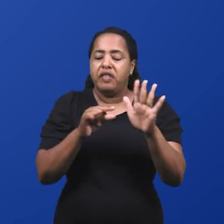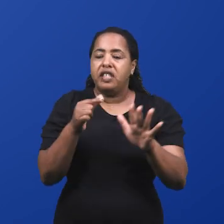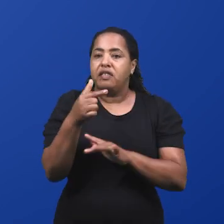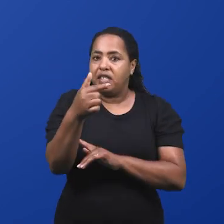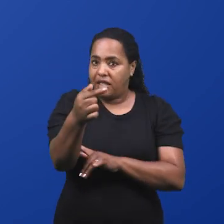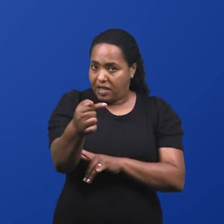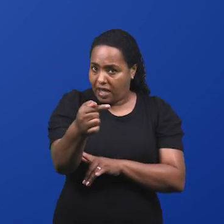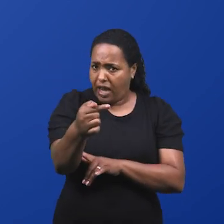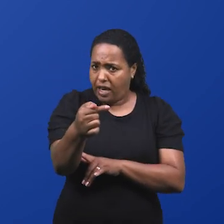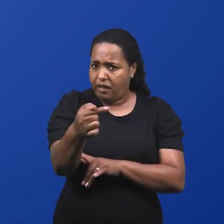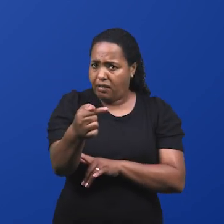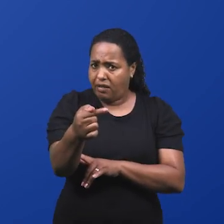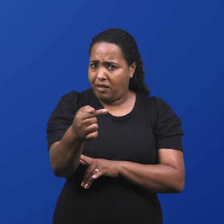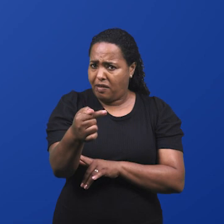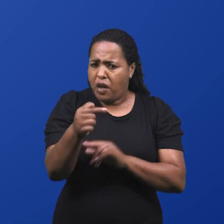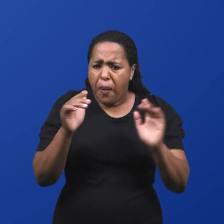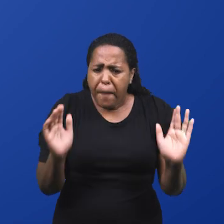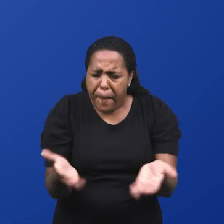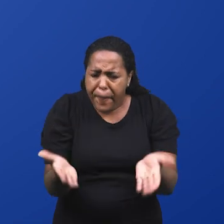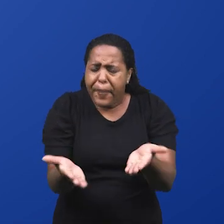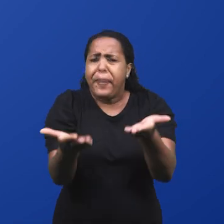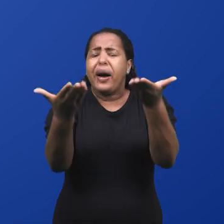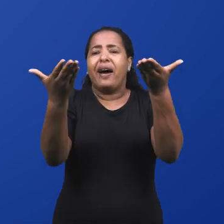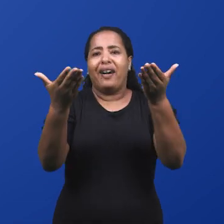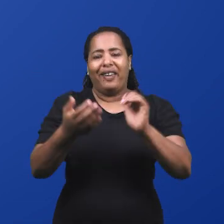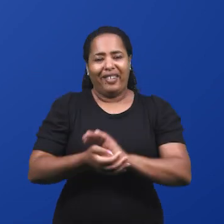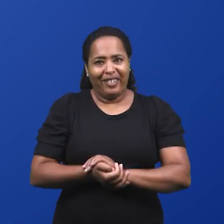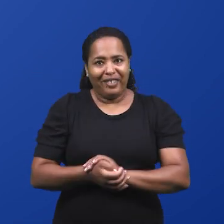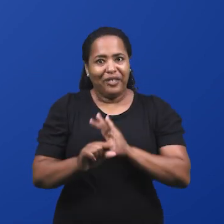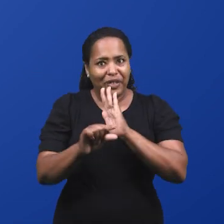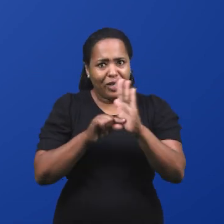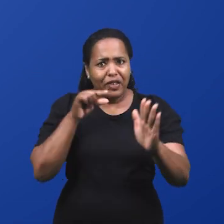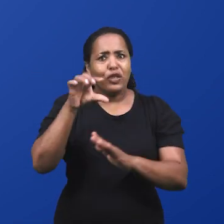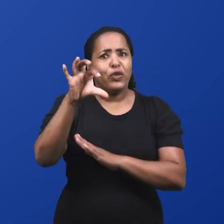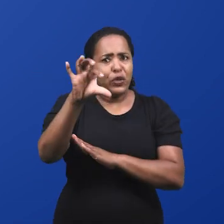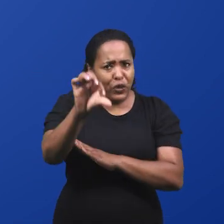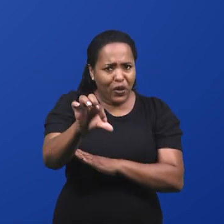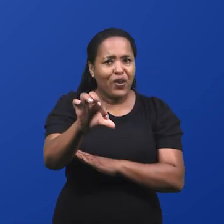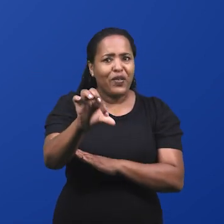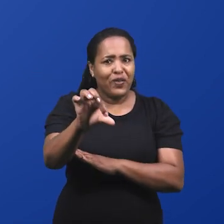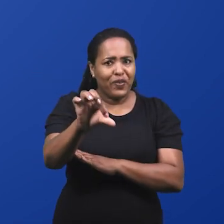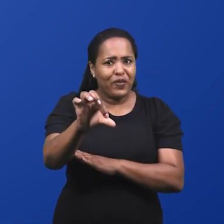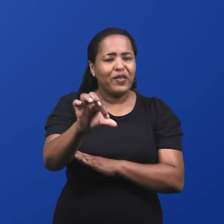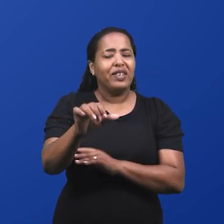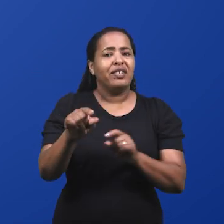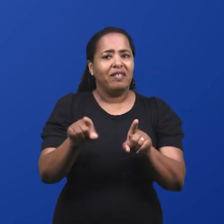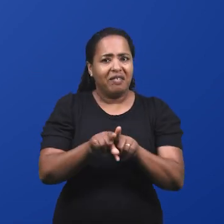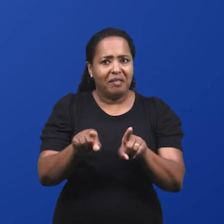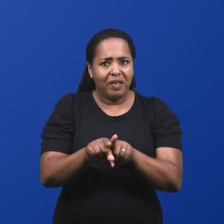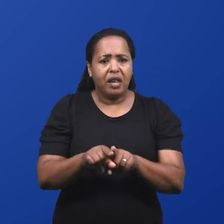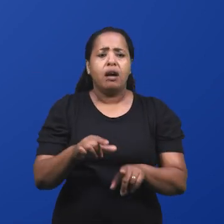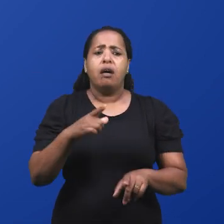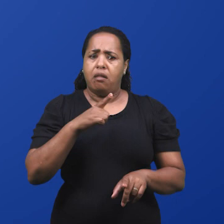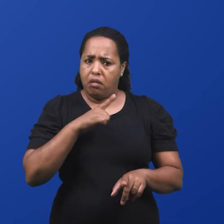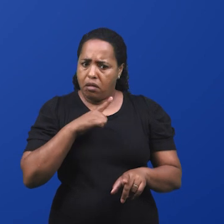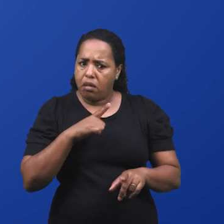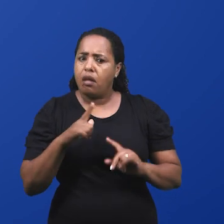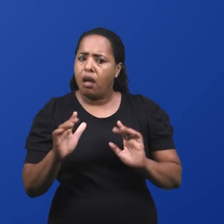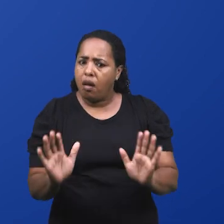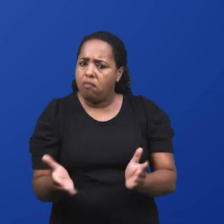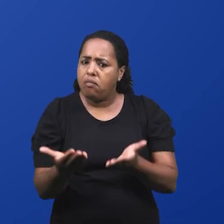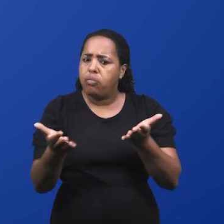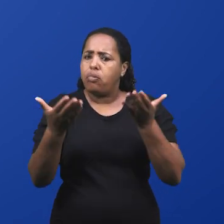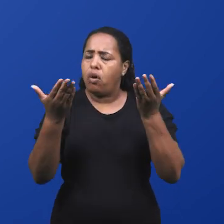verso 7, tem muito bom ânimo. E também no verso 9, e tem bom